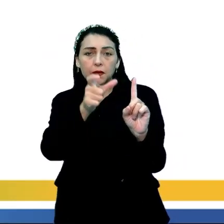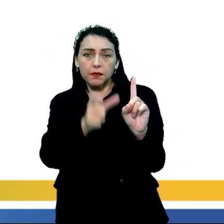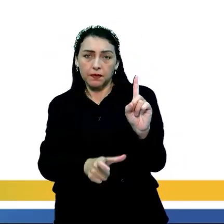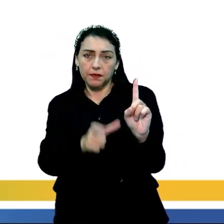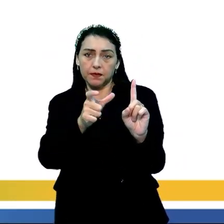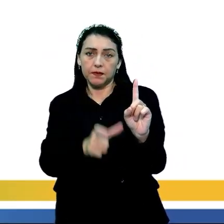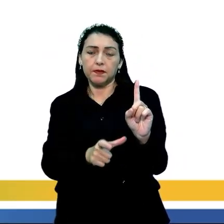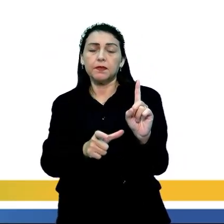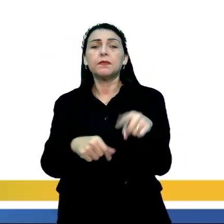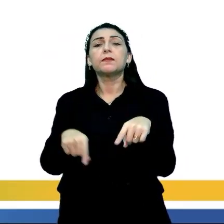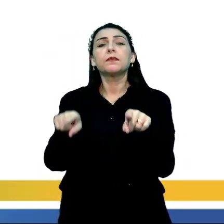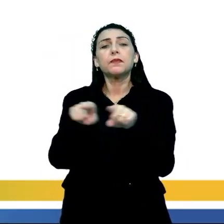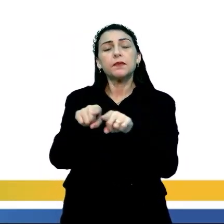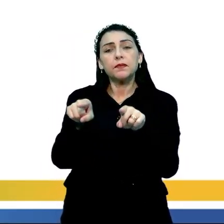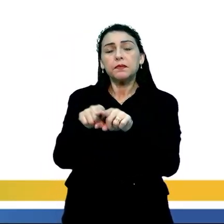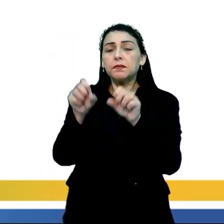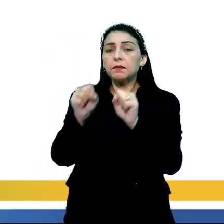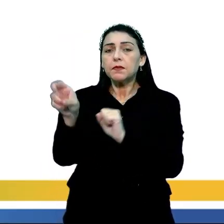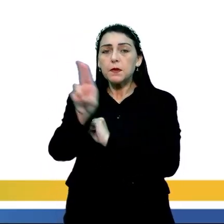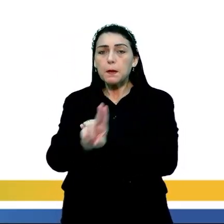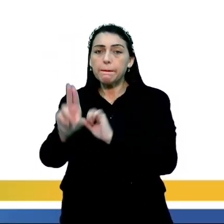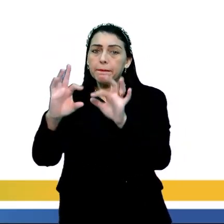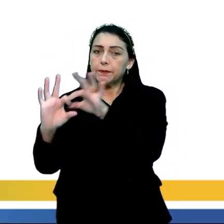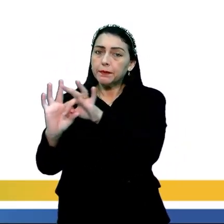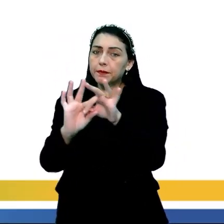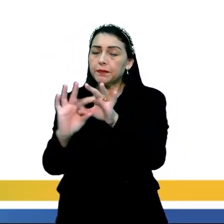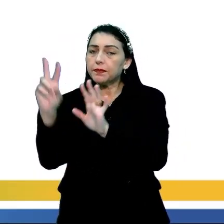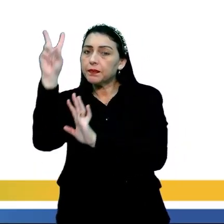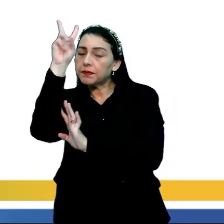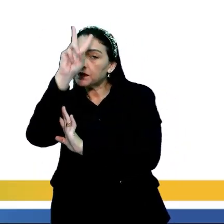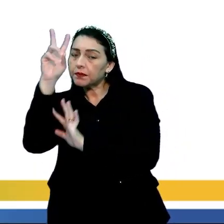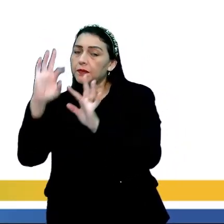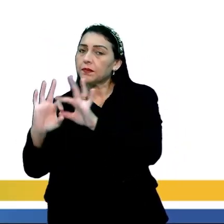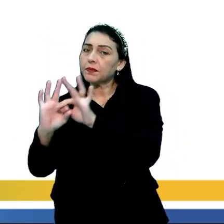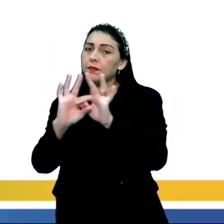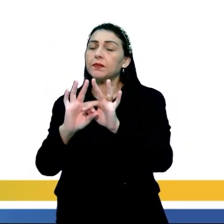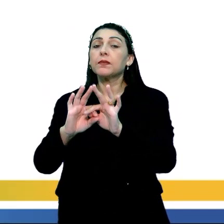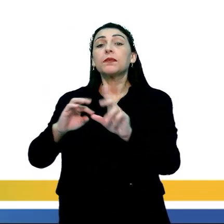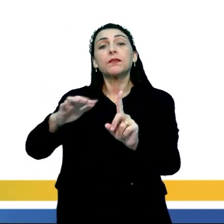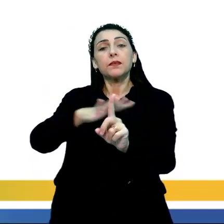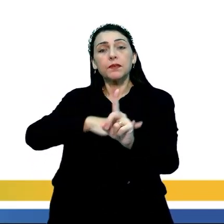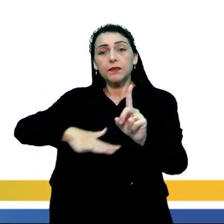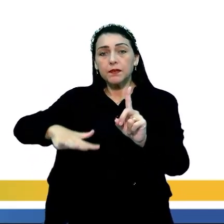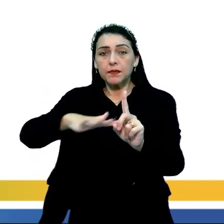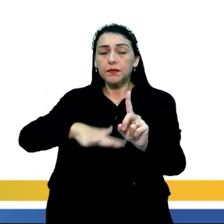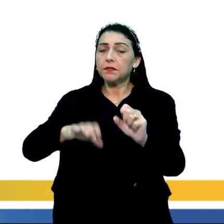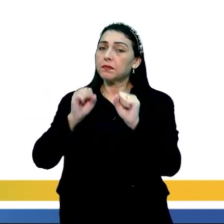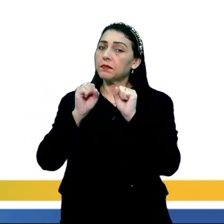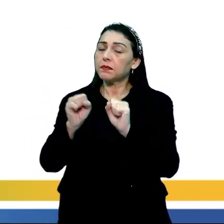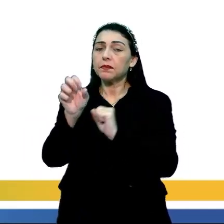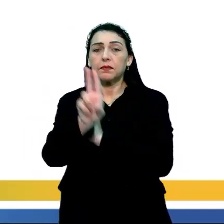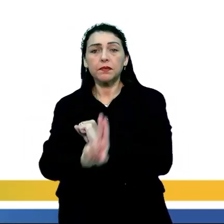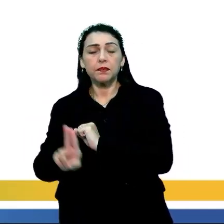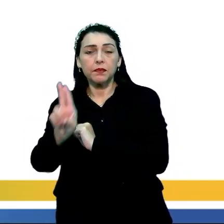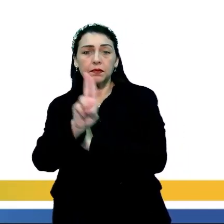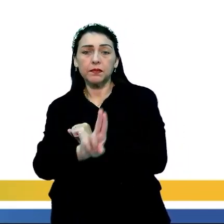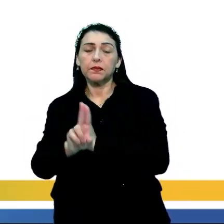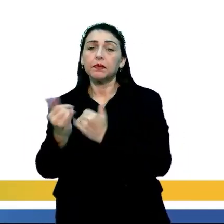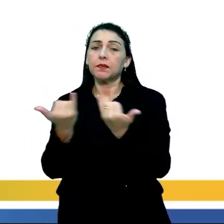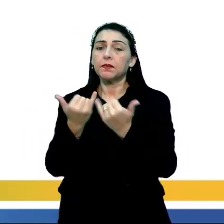influentes, eu posso usar um contexto histórico, um contexto social, eu posso utilizar